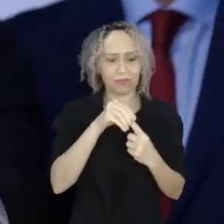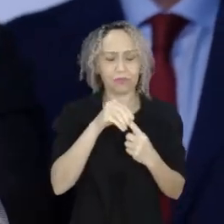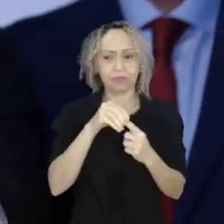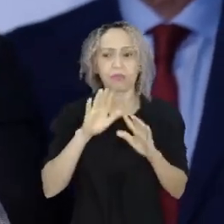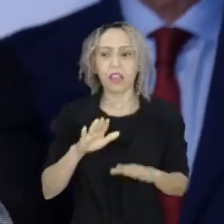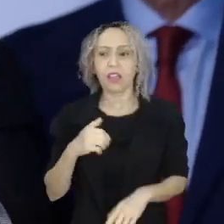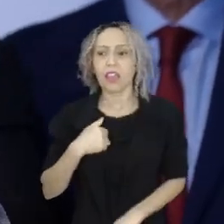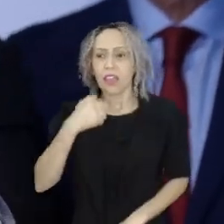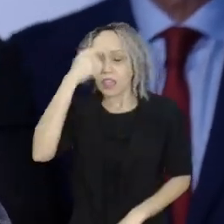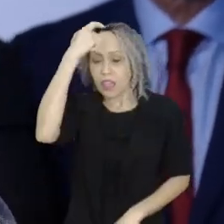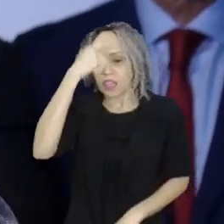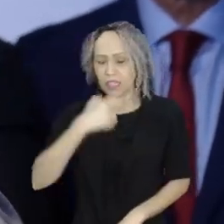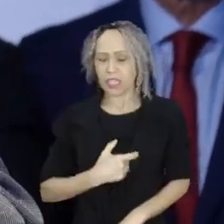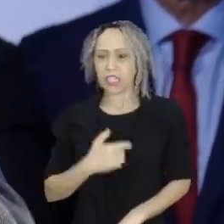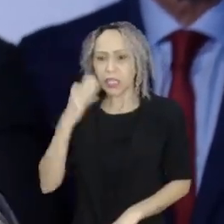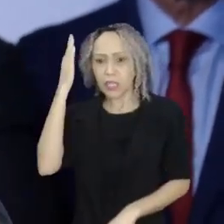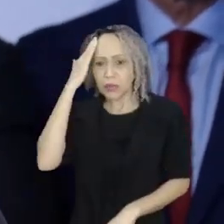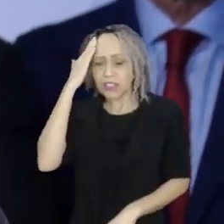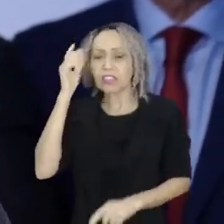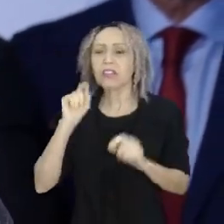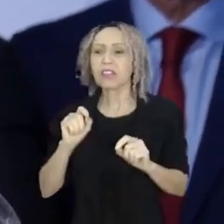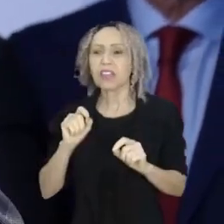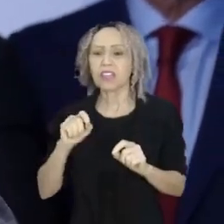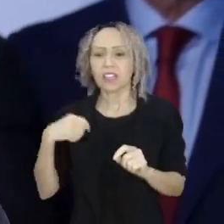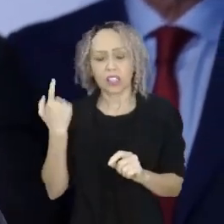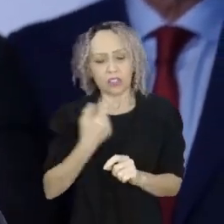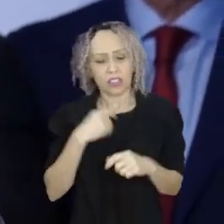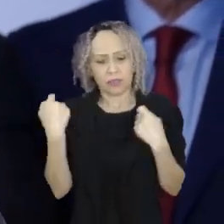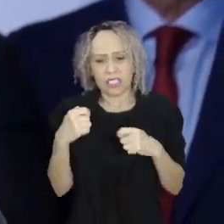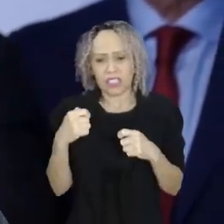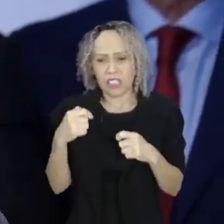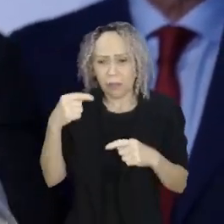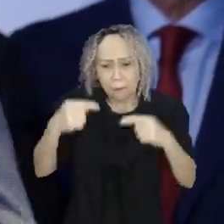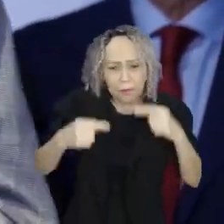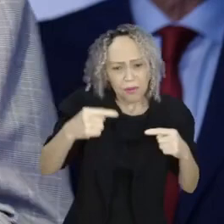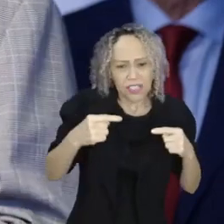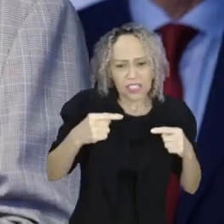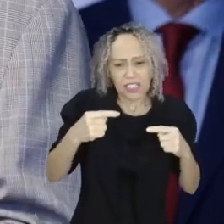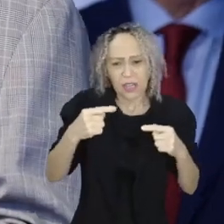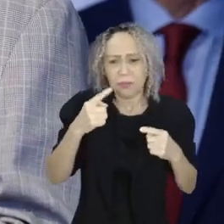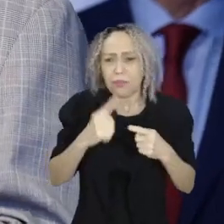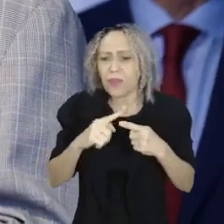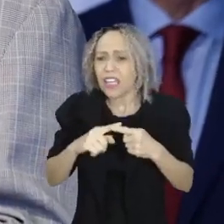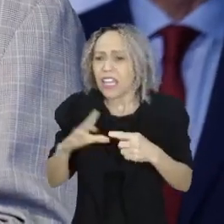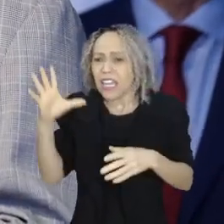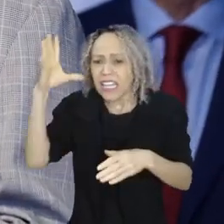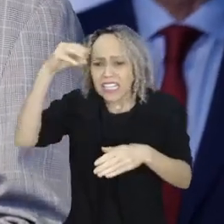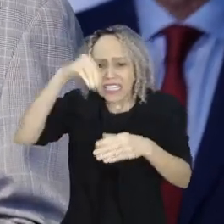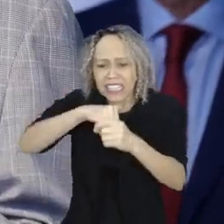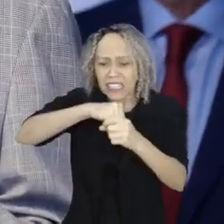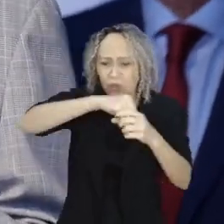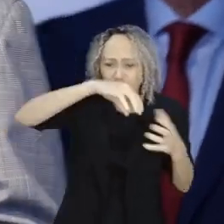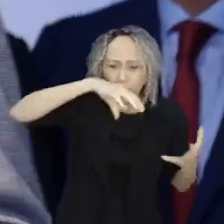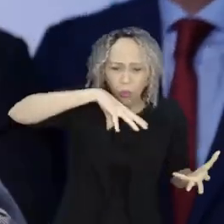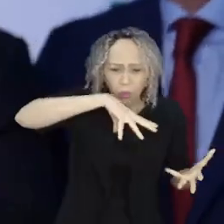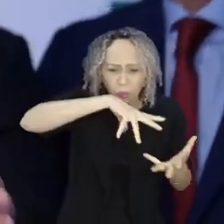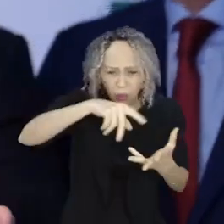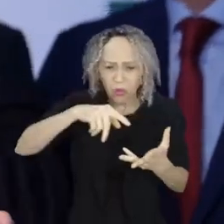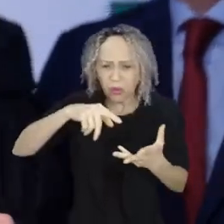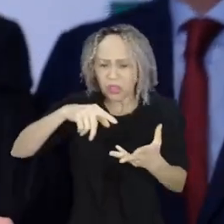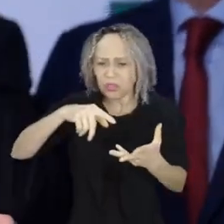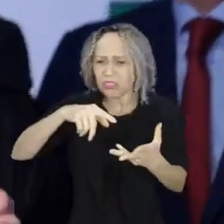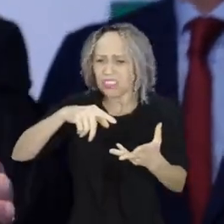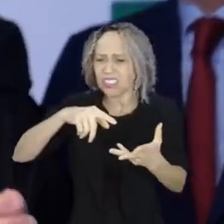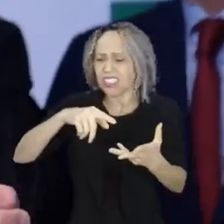da política a gente não encontra solução para quase nada no planeta. E eu estou convencido que nós temos que montar o